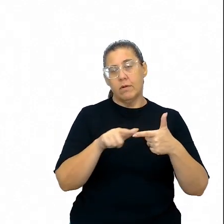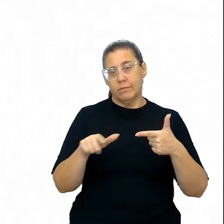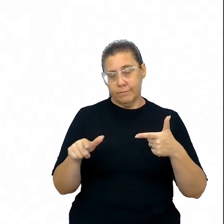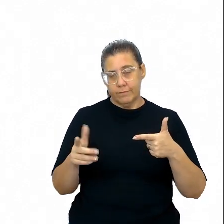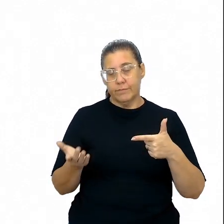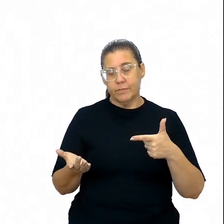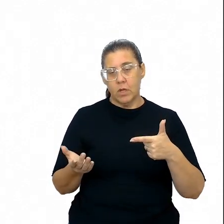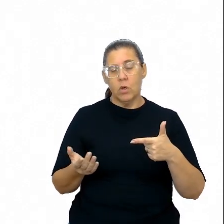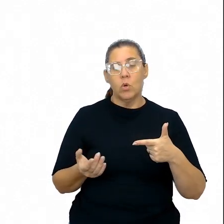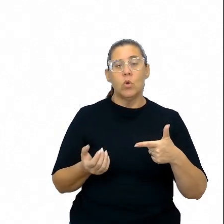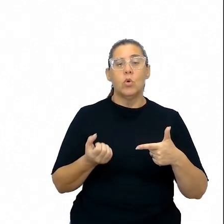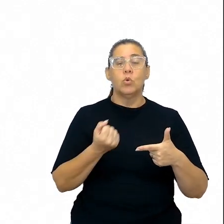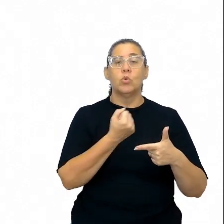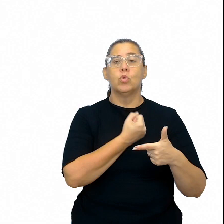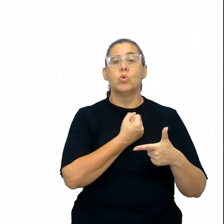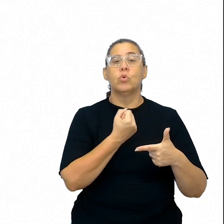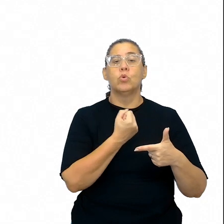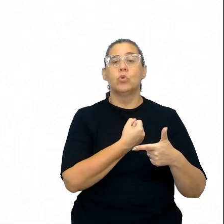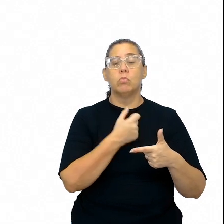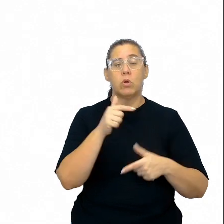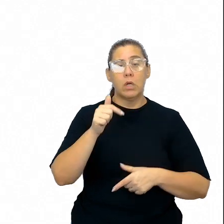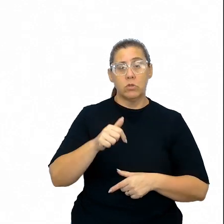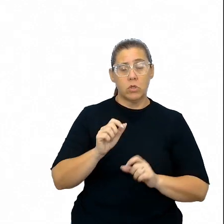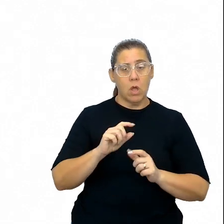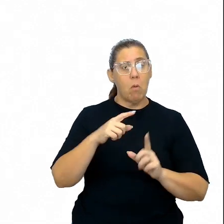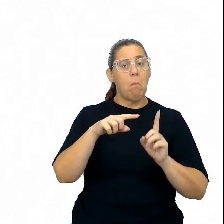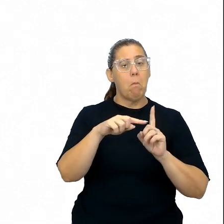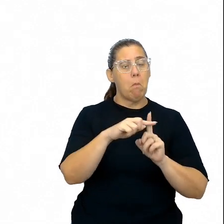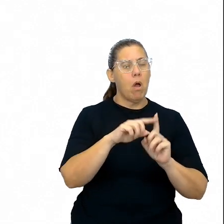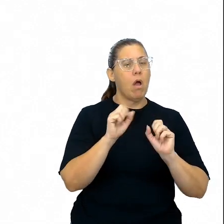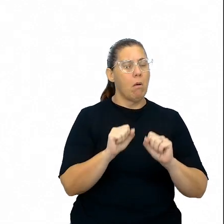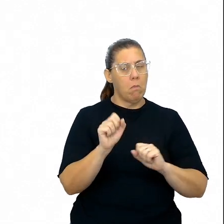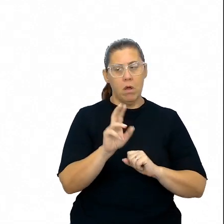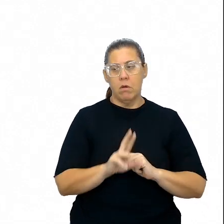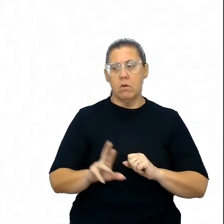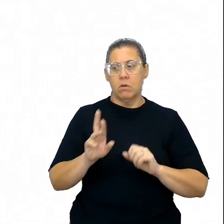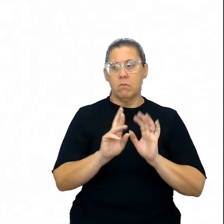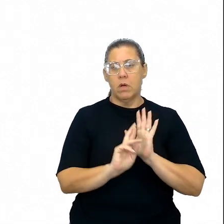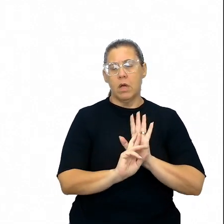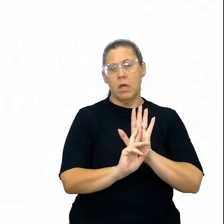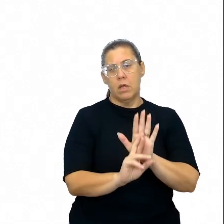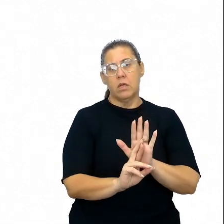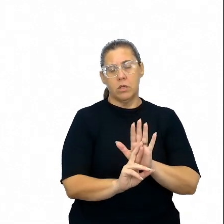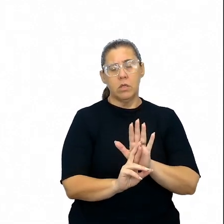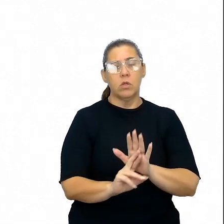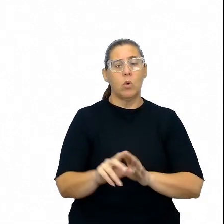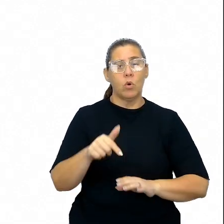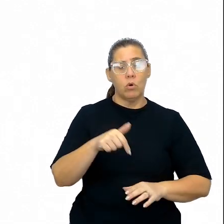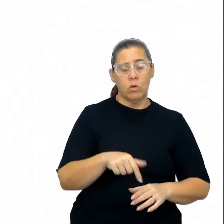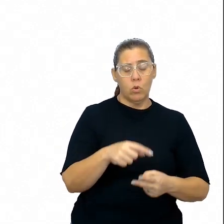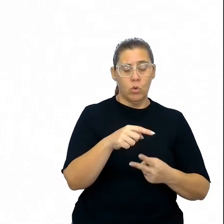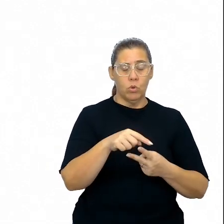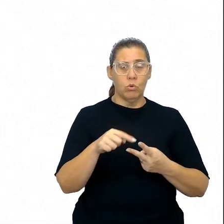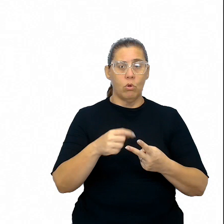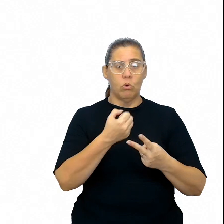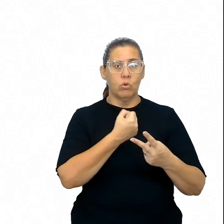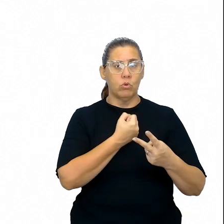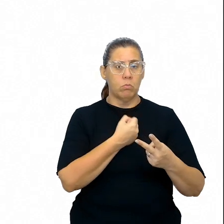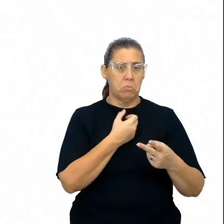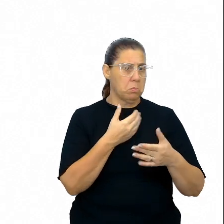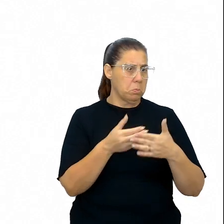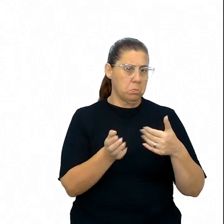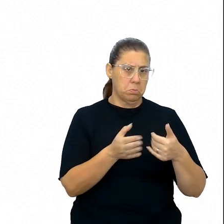Um número racional positivo pode ser usado para representar o quociente de dois números